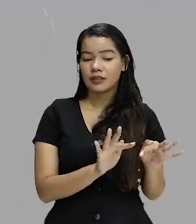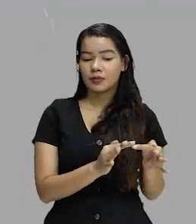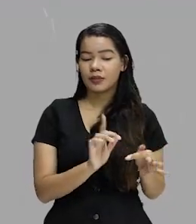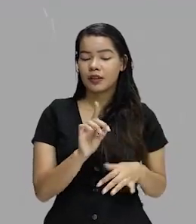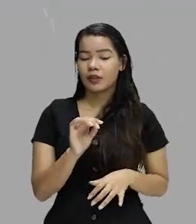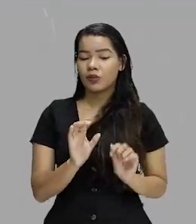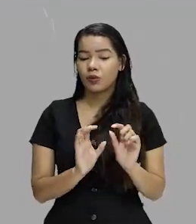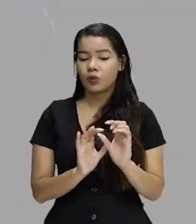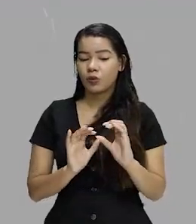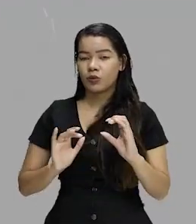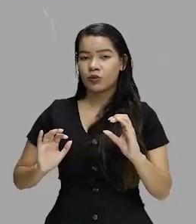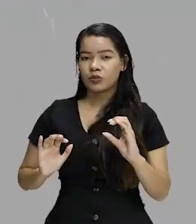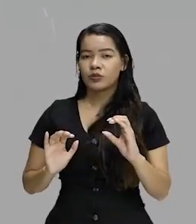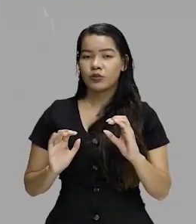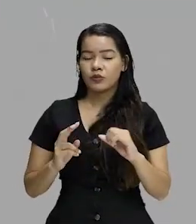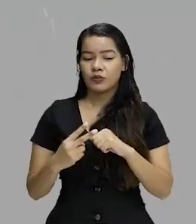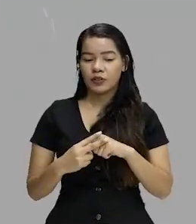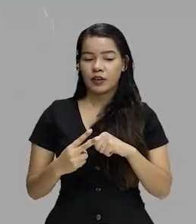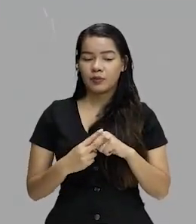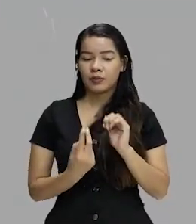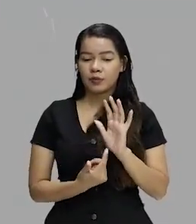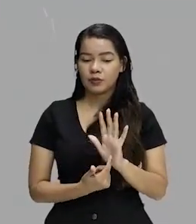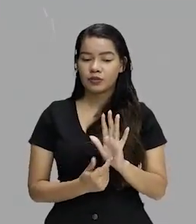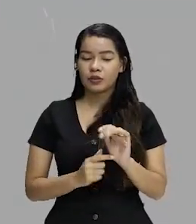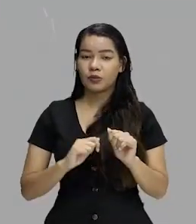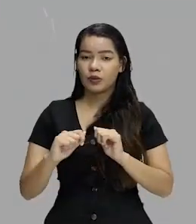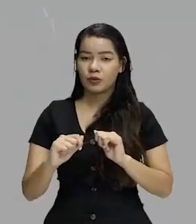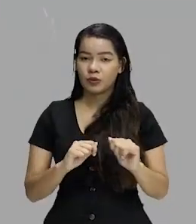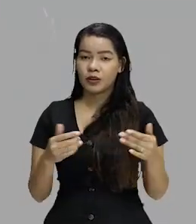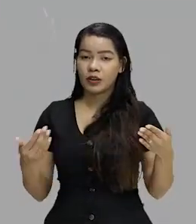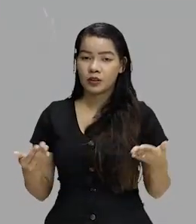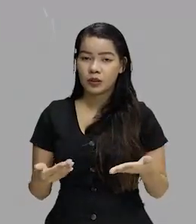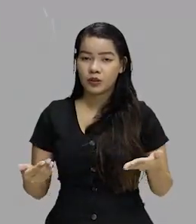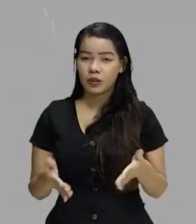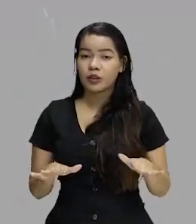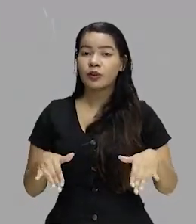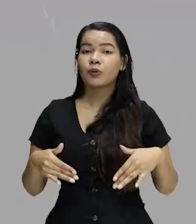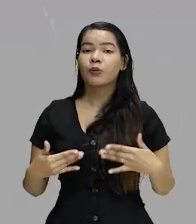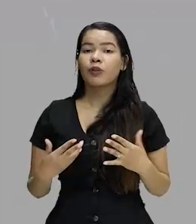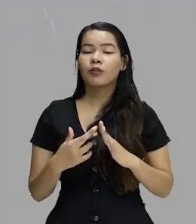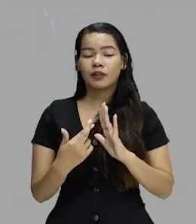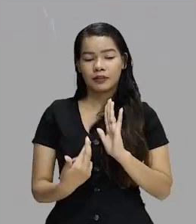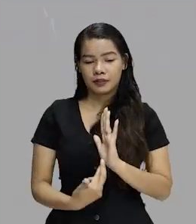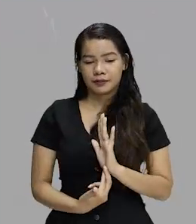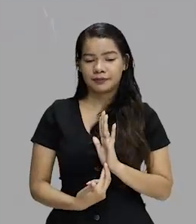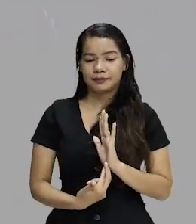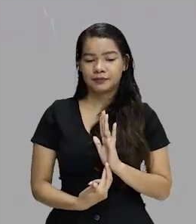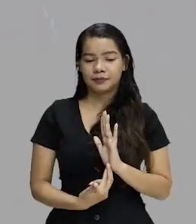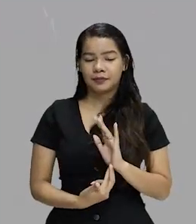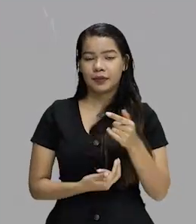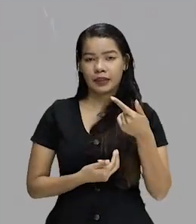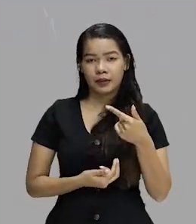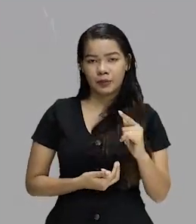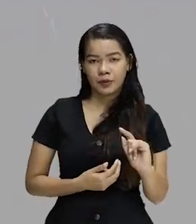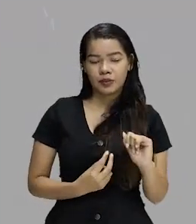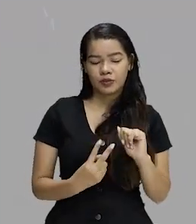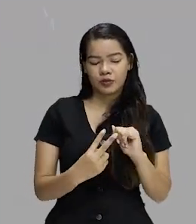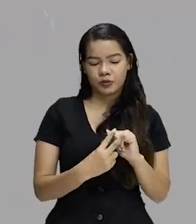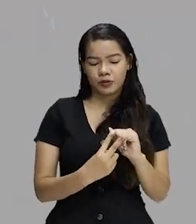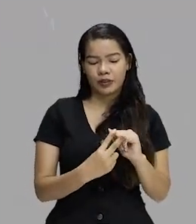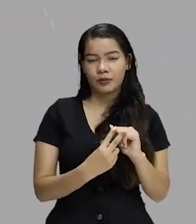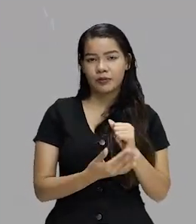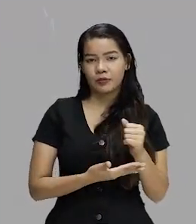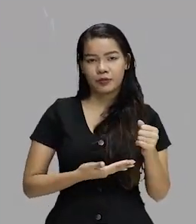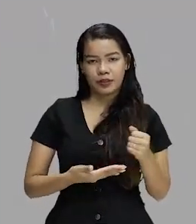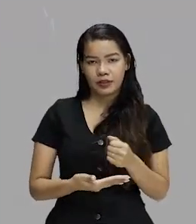do verbo para indicar uma ação atual. Qual é a regrinha do simple present? Repete o verbo na sua forma